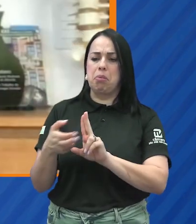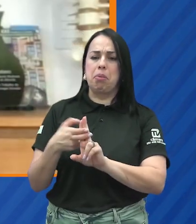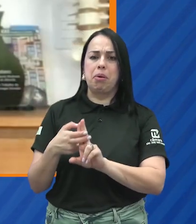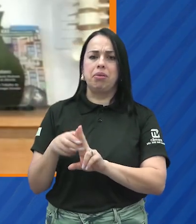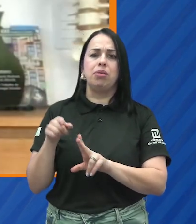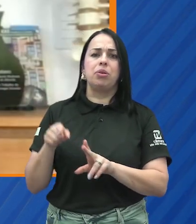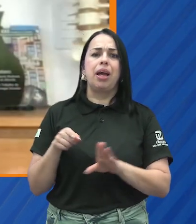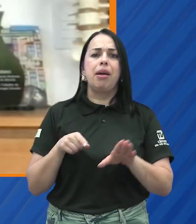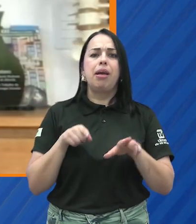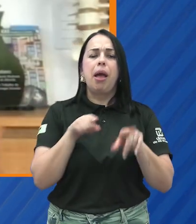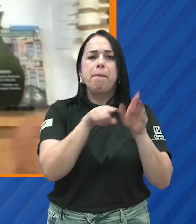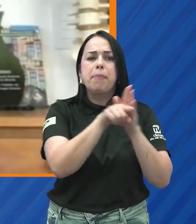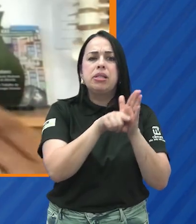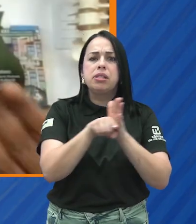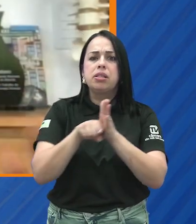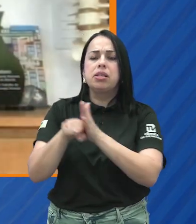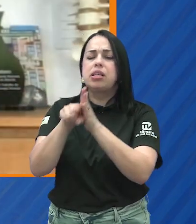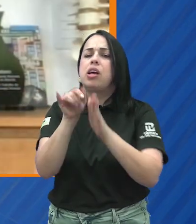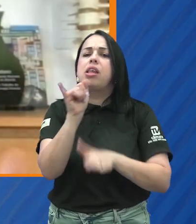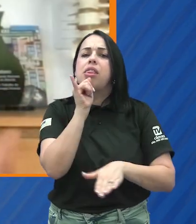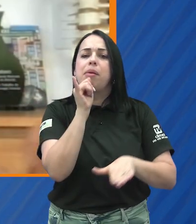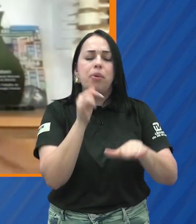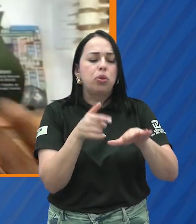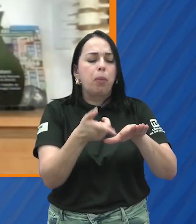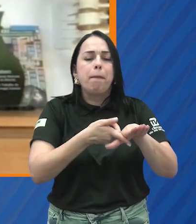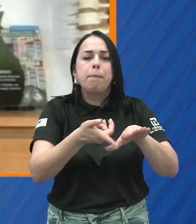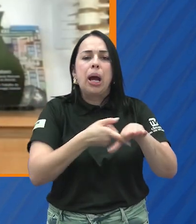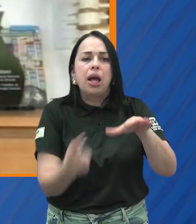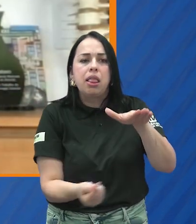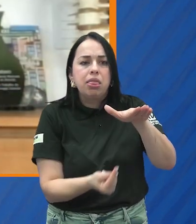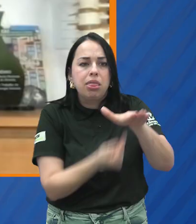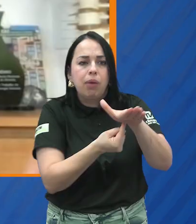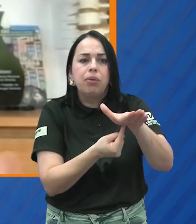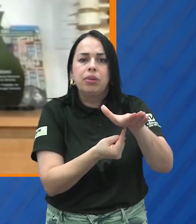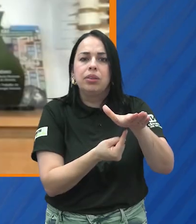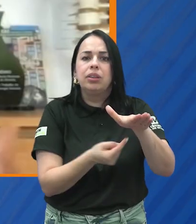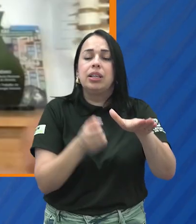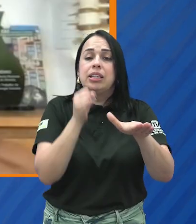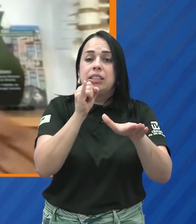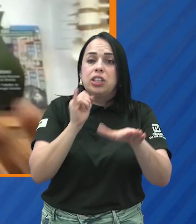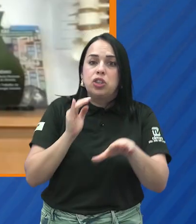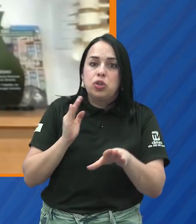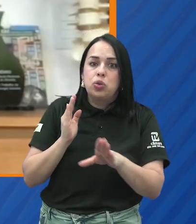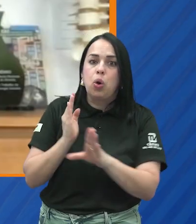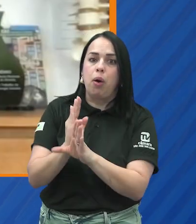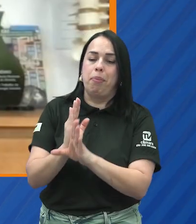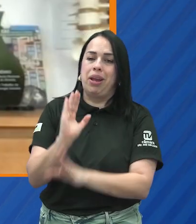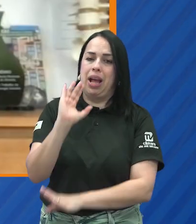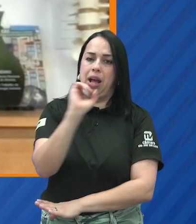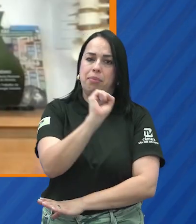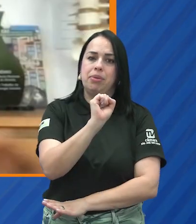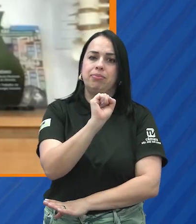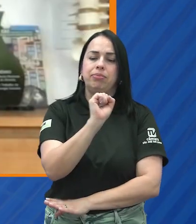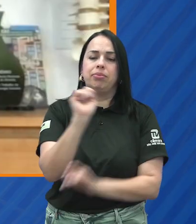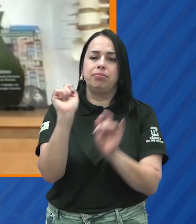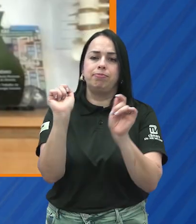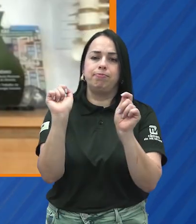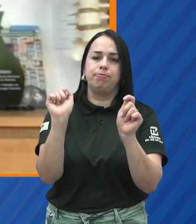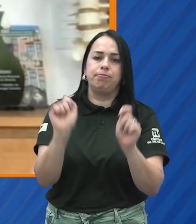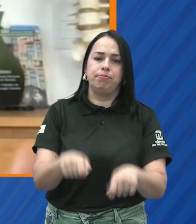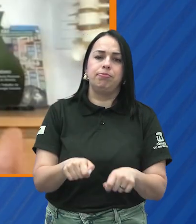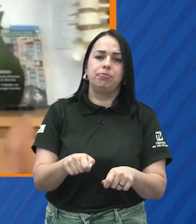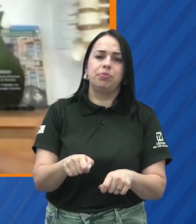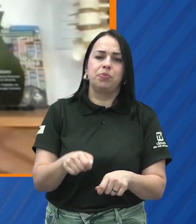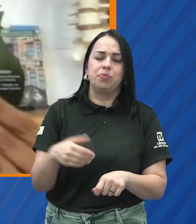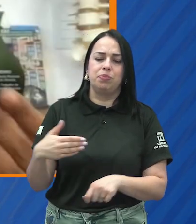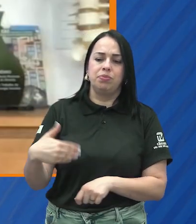possibilitadas no Sistema Único de Saúde seria o rastreio, né, através do teste do pezinho. Porque se você tem um rastreio ultra